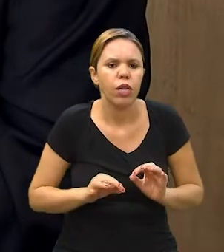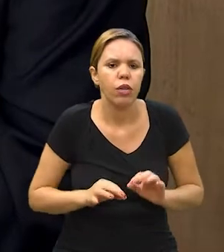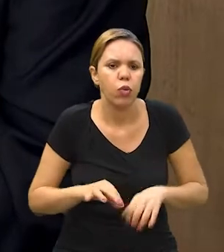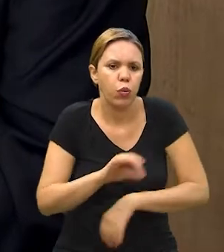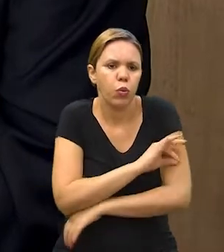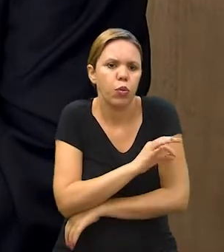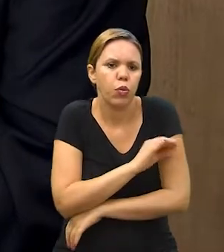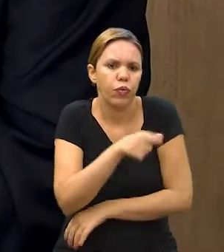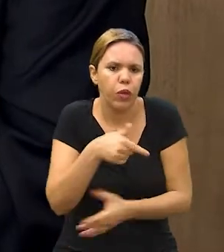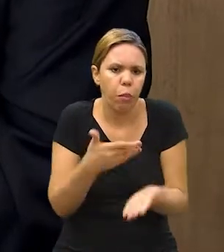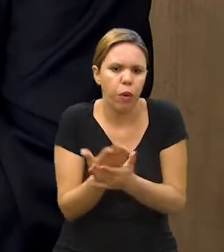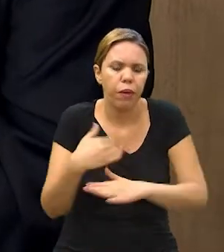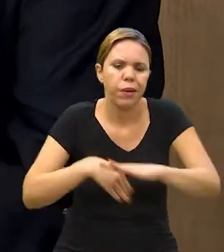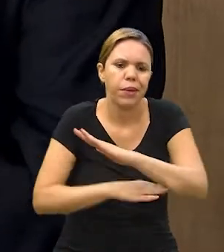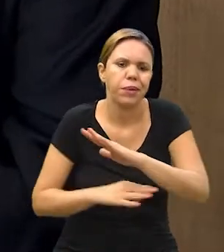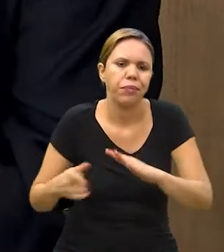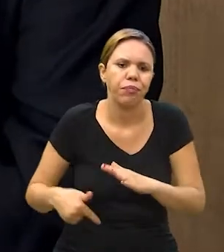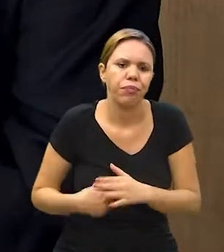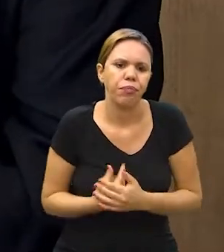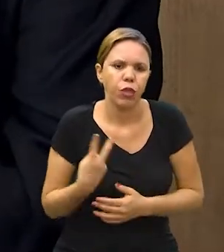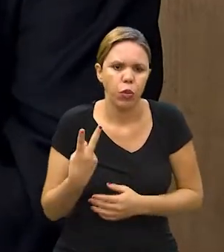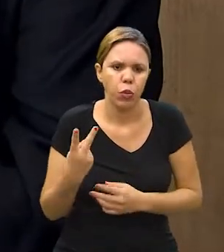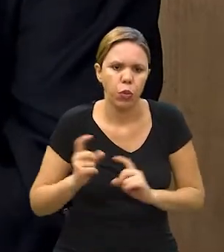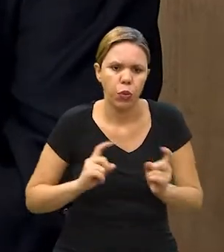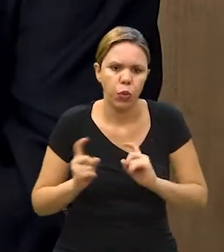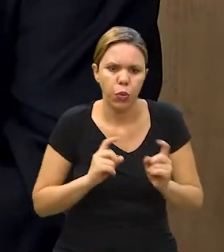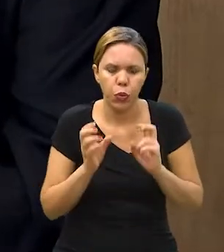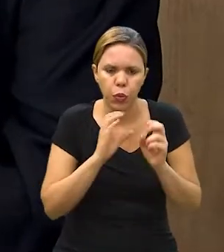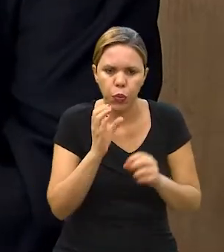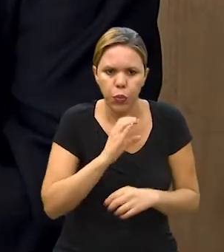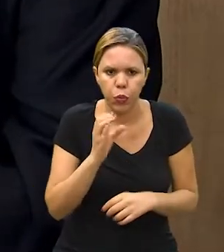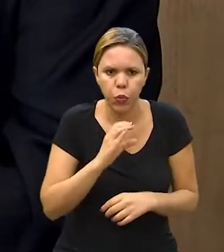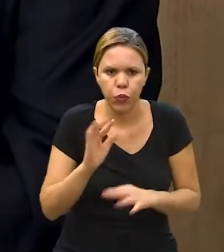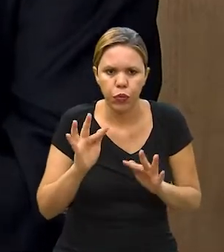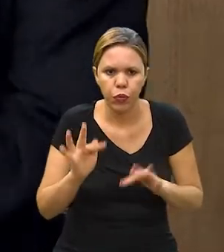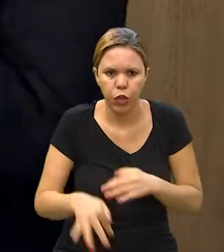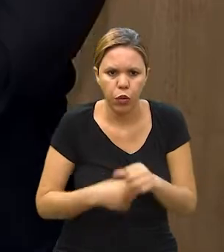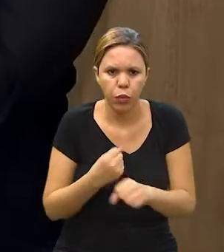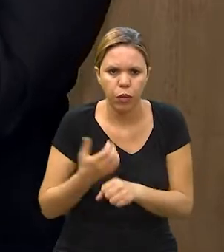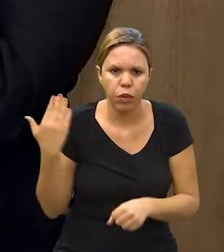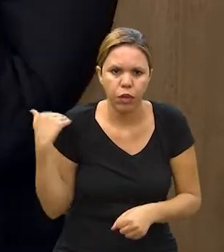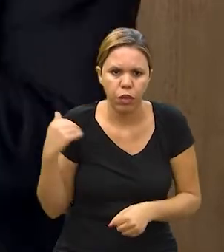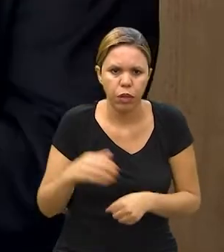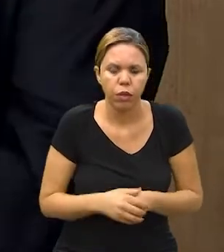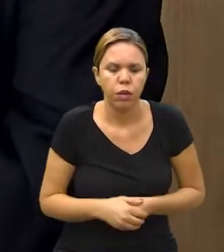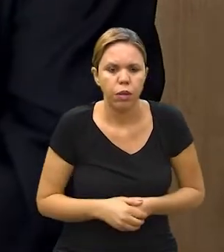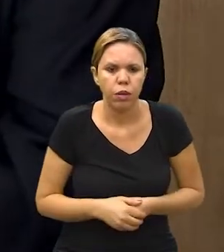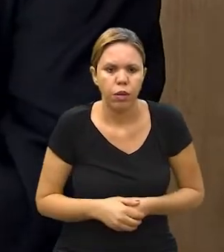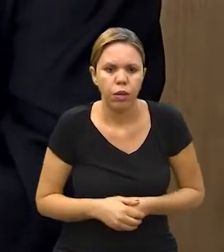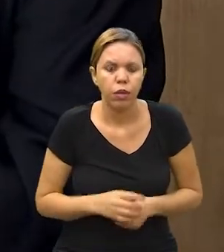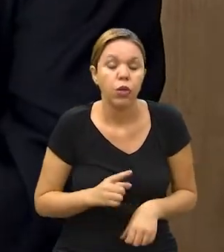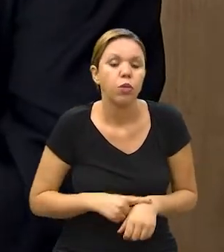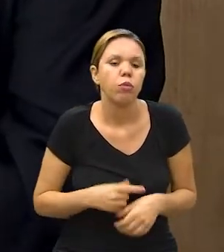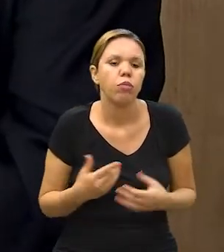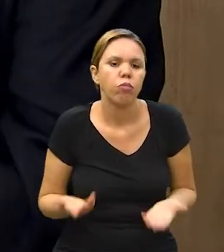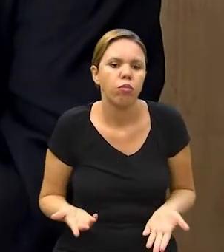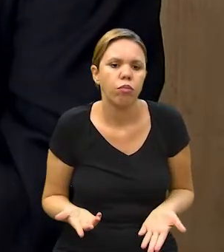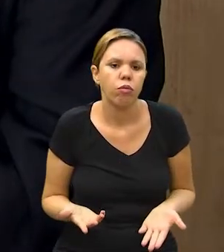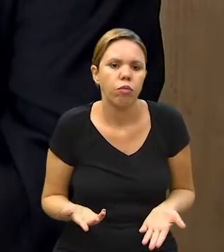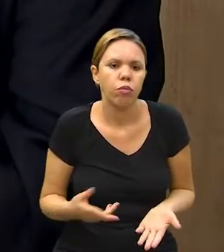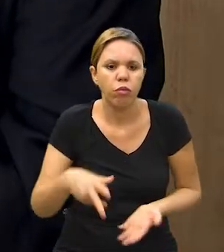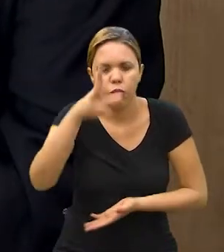Executivo ele foi aprovado na Câmara em 2 reuniões extraordinárias no final do ano passado e na ocasião em que